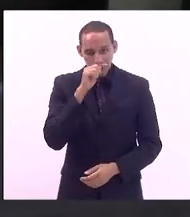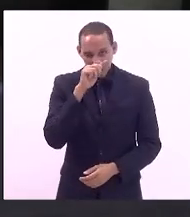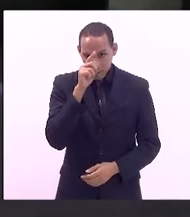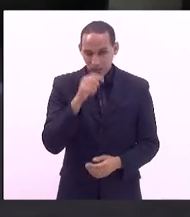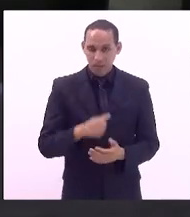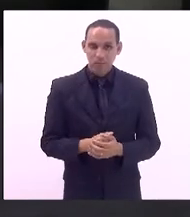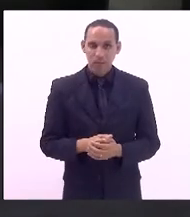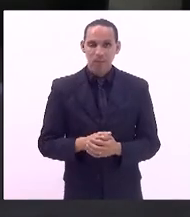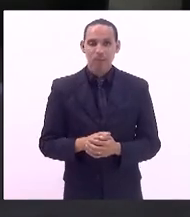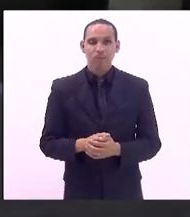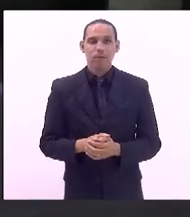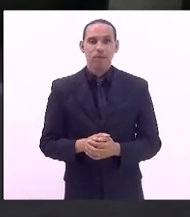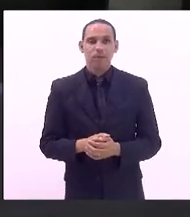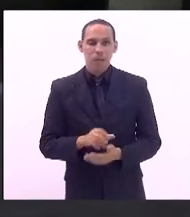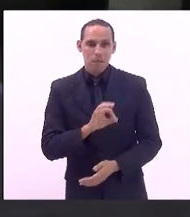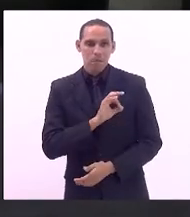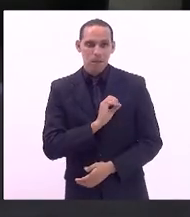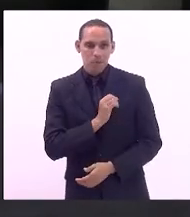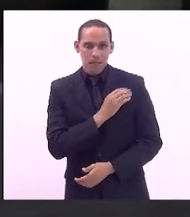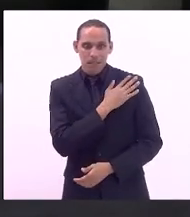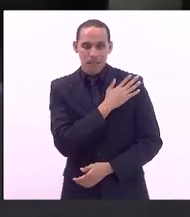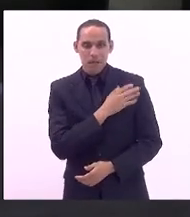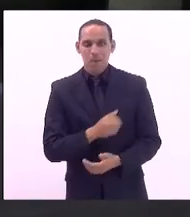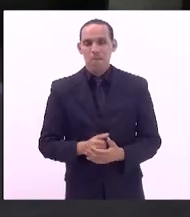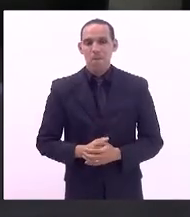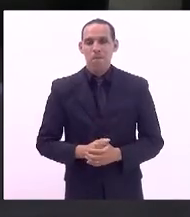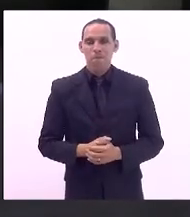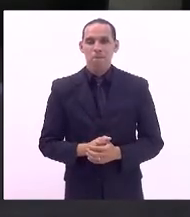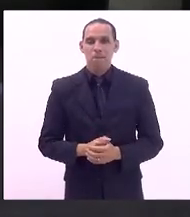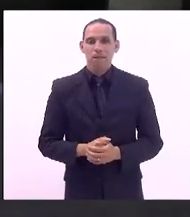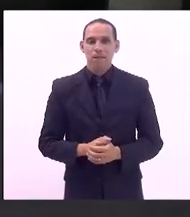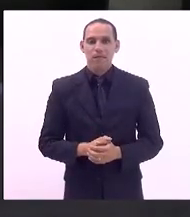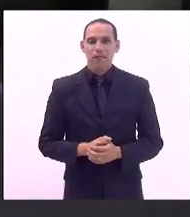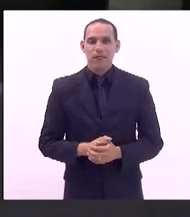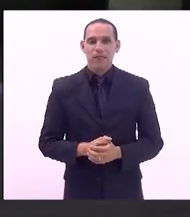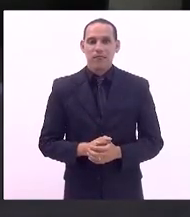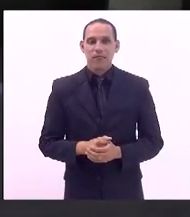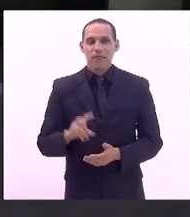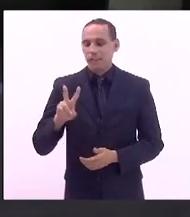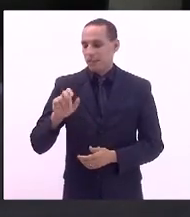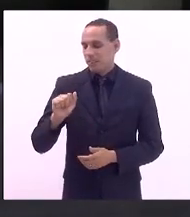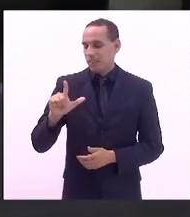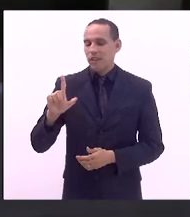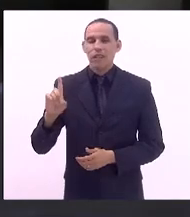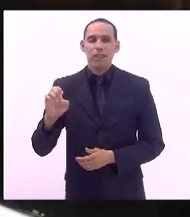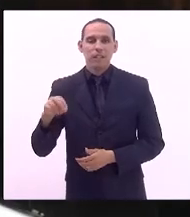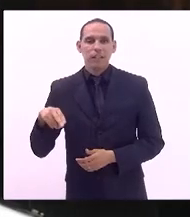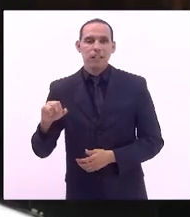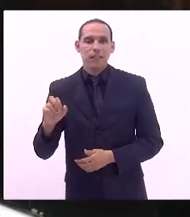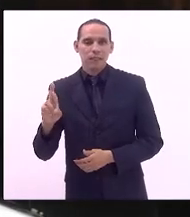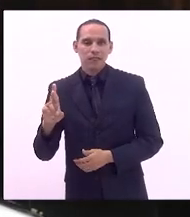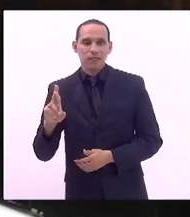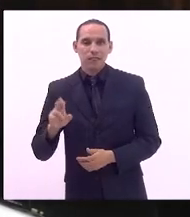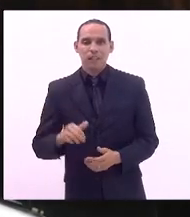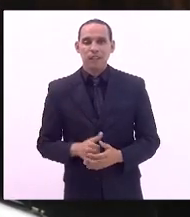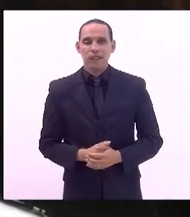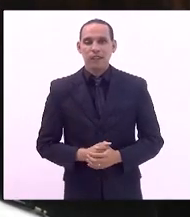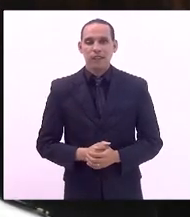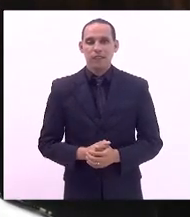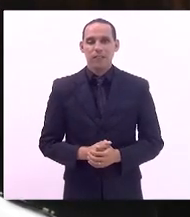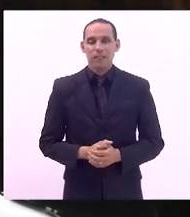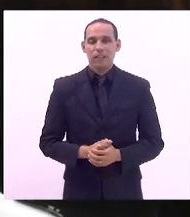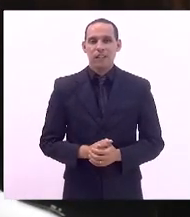da PM e o Valdenir Valdenir para que